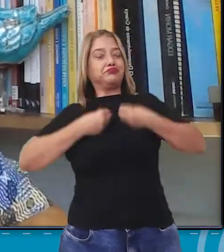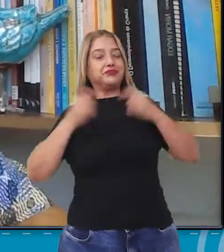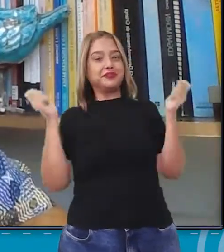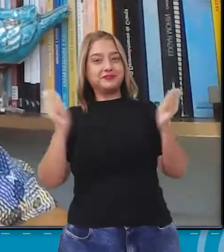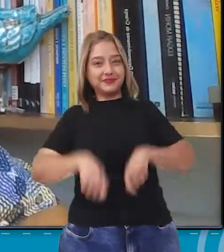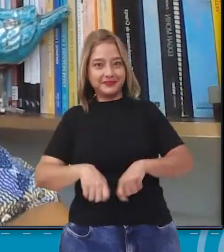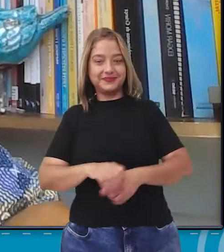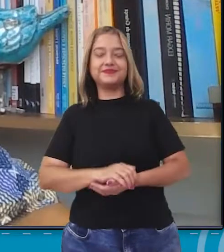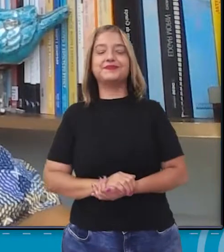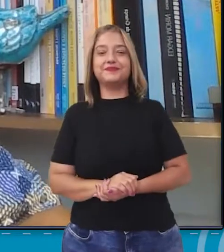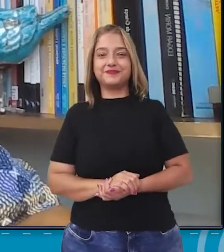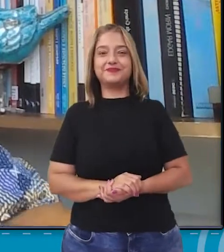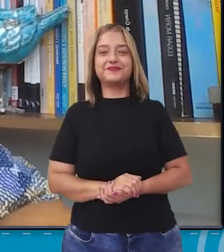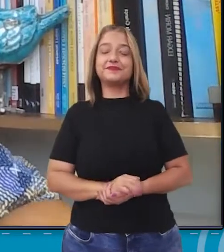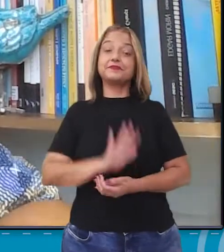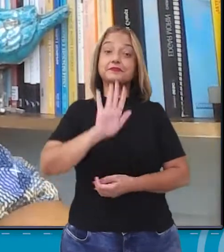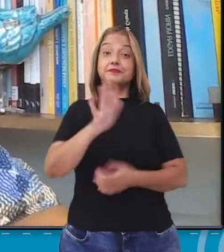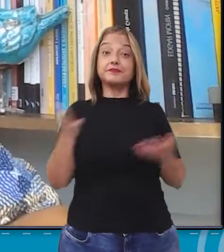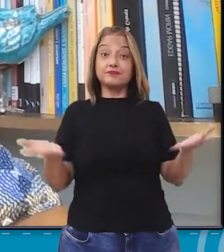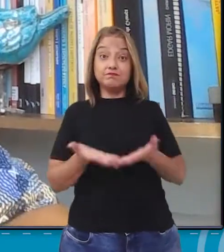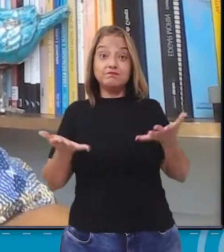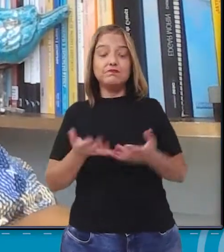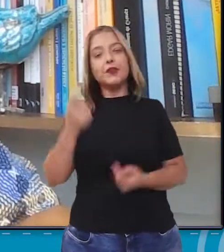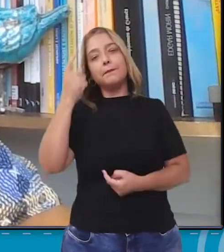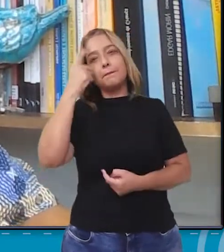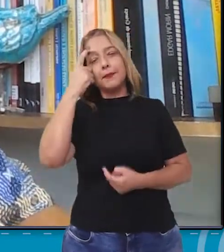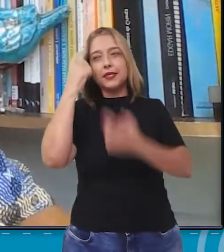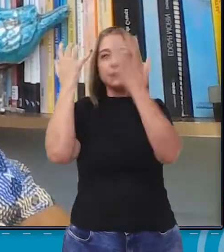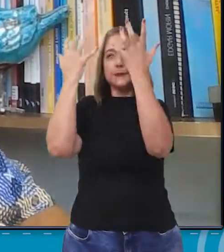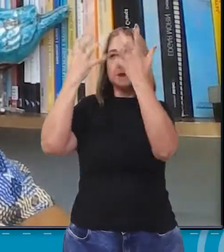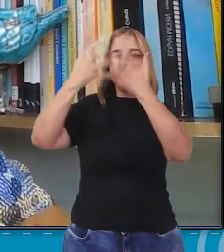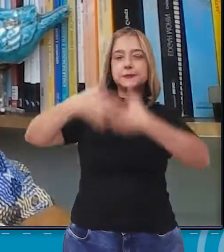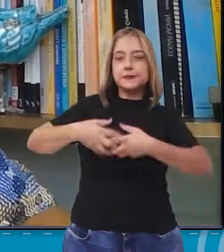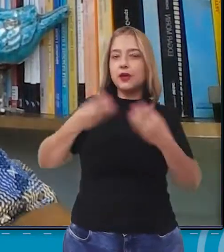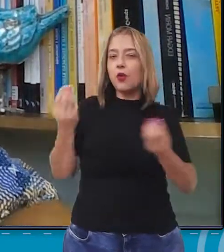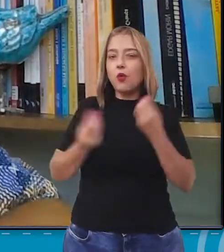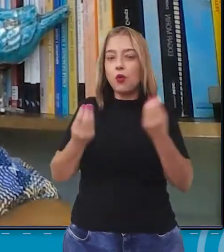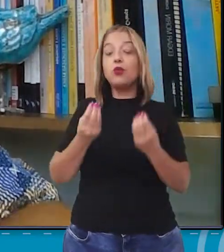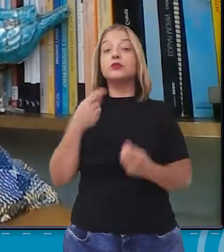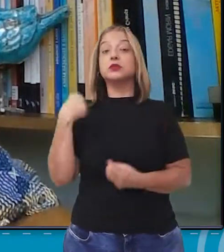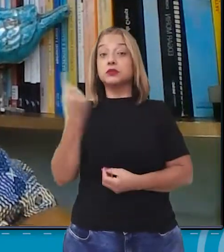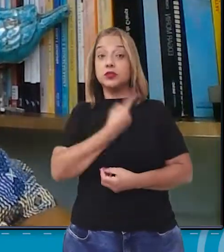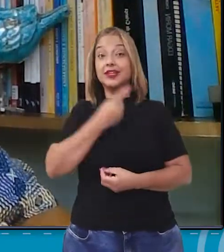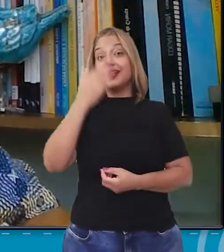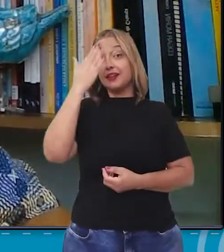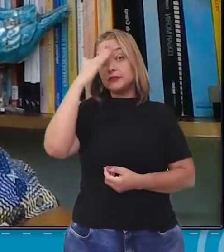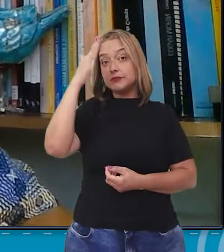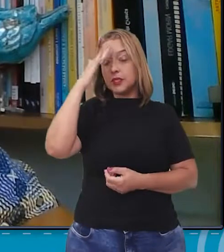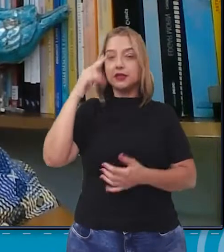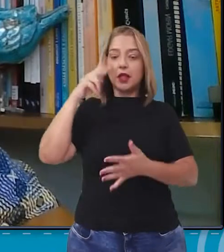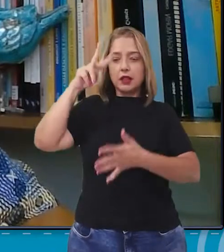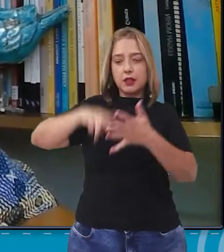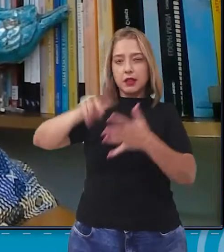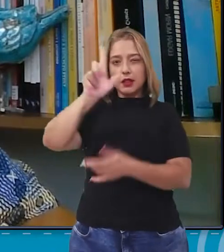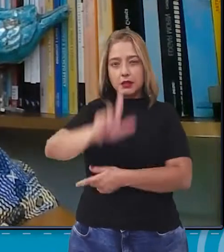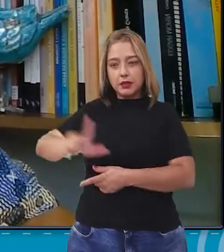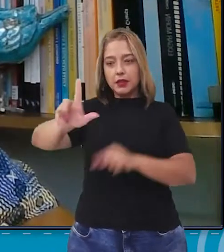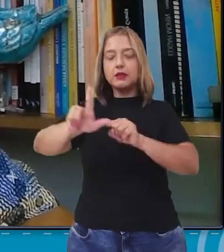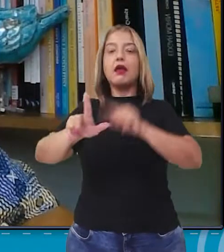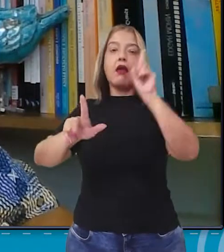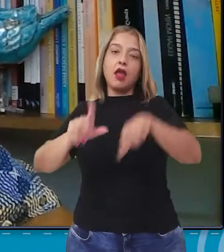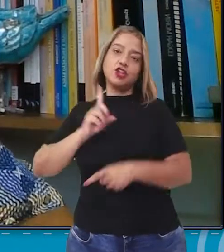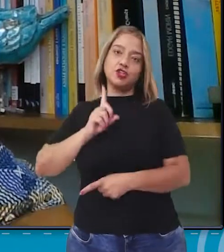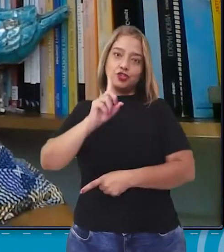oferece. Bom, para a gente fechar umas ideias aqui, o entendimento da literatura como direito